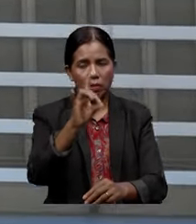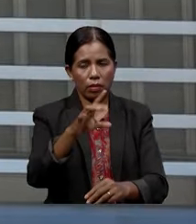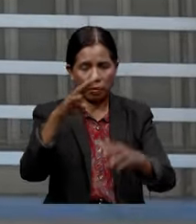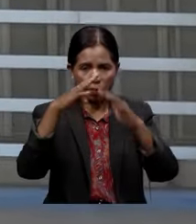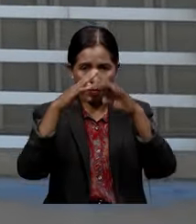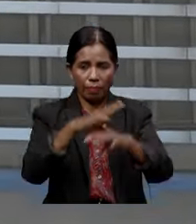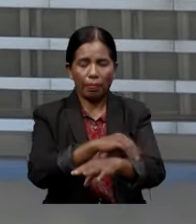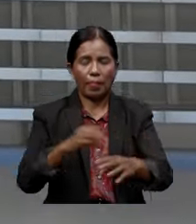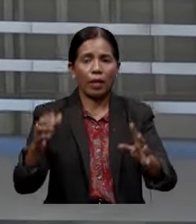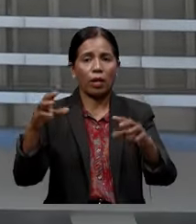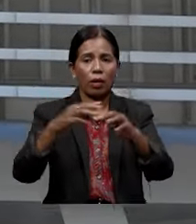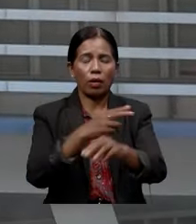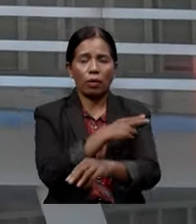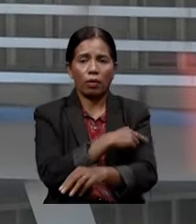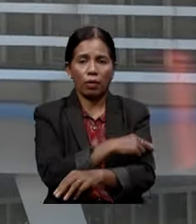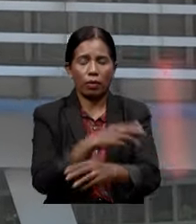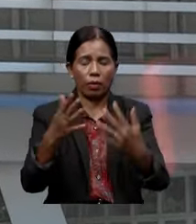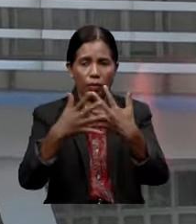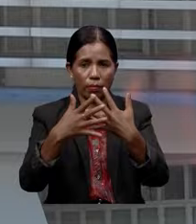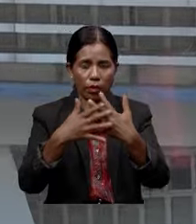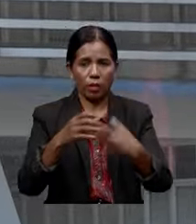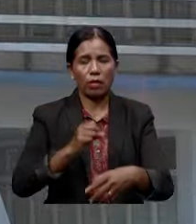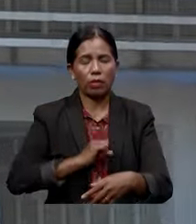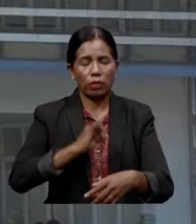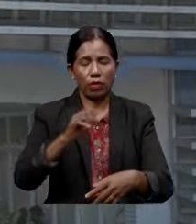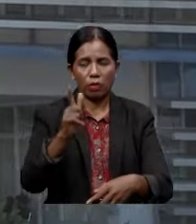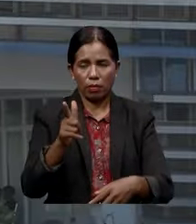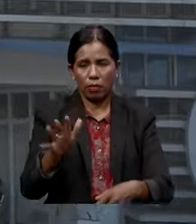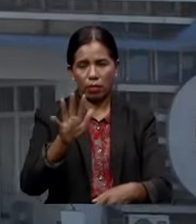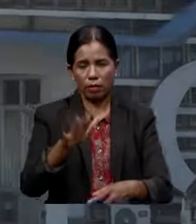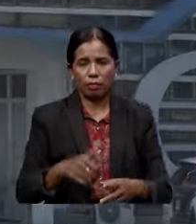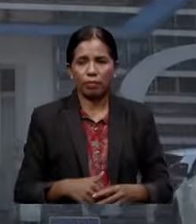prisão Suai, tornando recen Lima. José Mendes, Mário Ferreira, GMN.